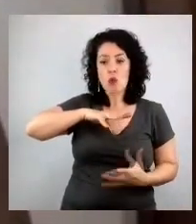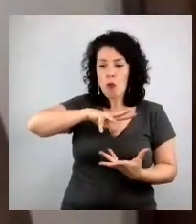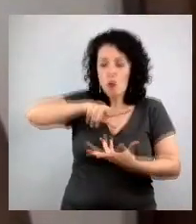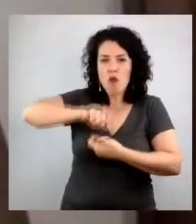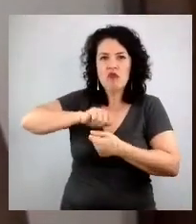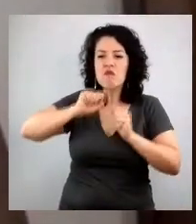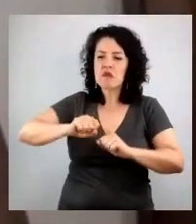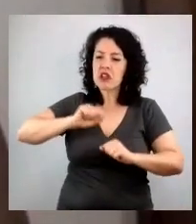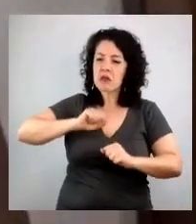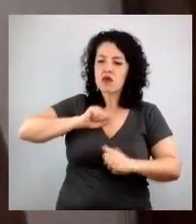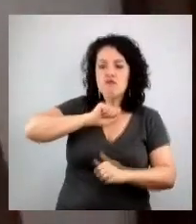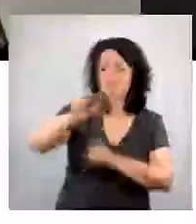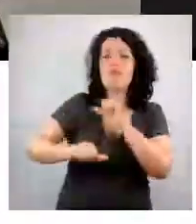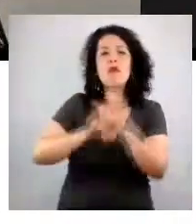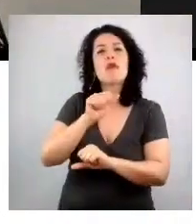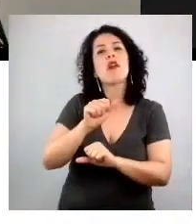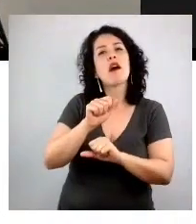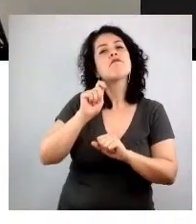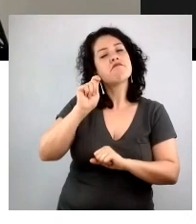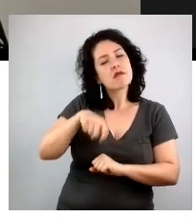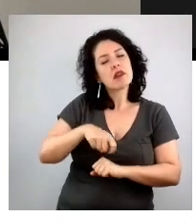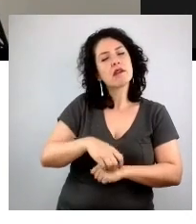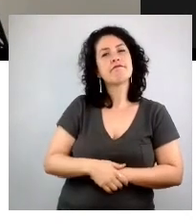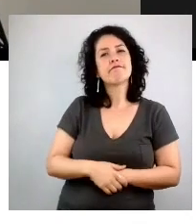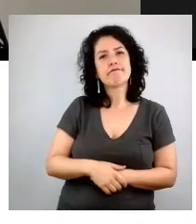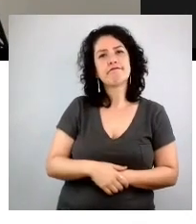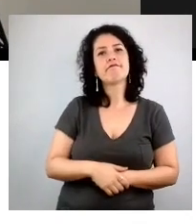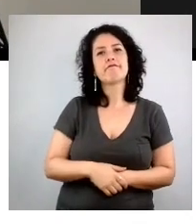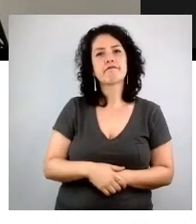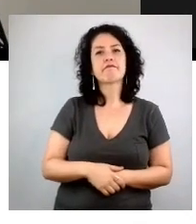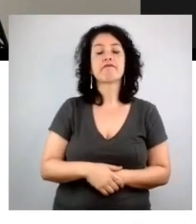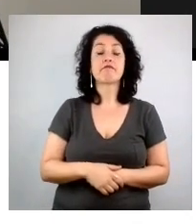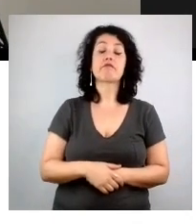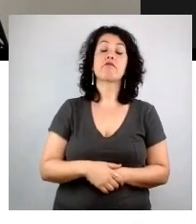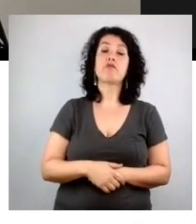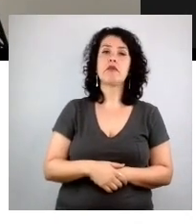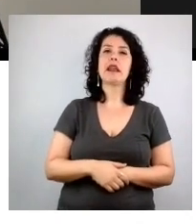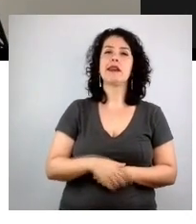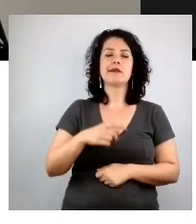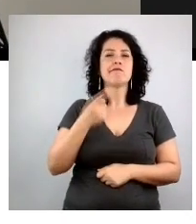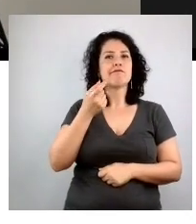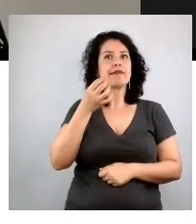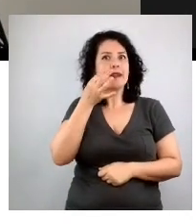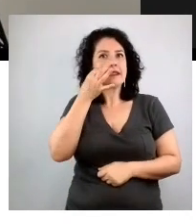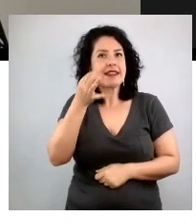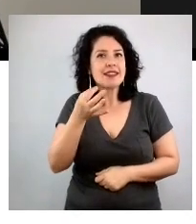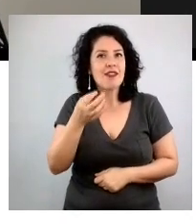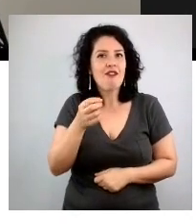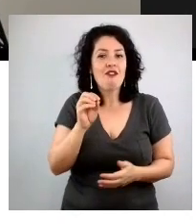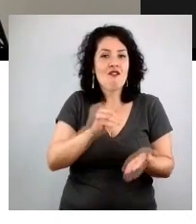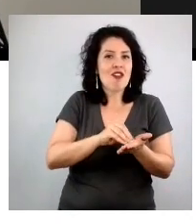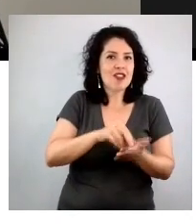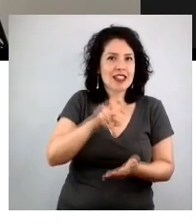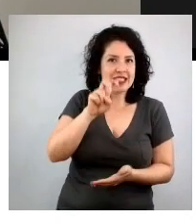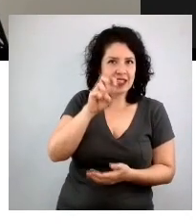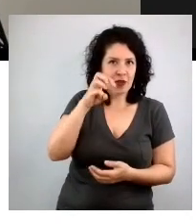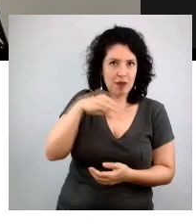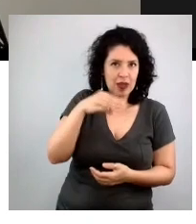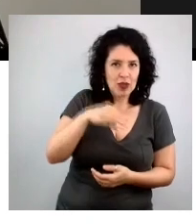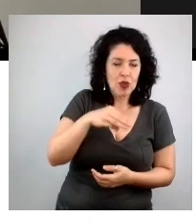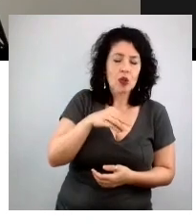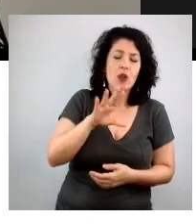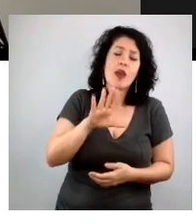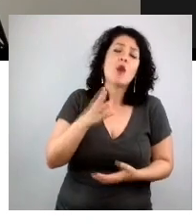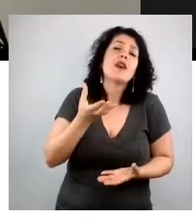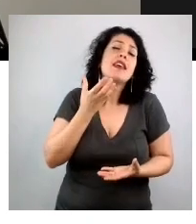aqui, que nós estamos entre mais 5 minutos para a gente fechar, e eu queria muito que a gente fechasse com uma das coisas que